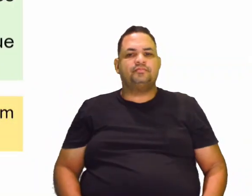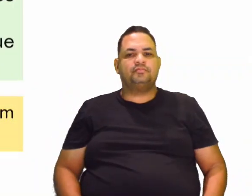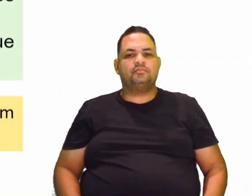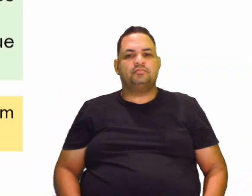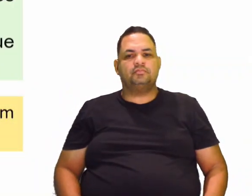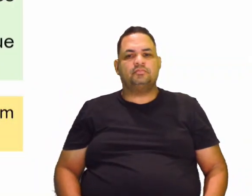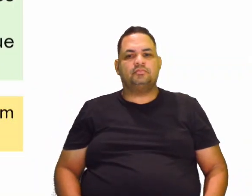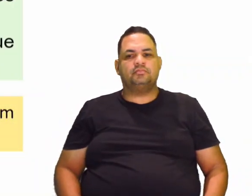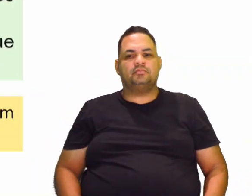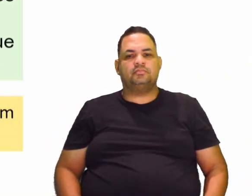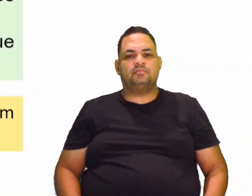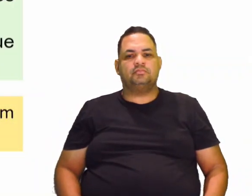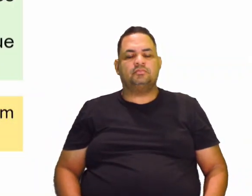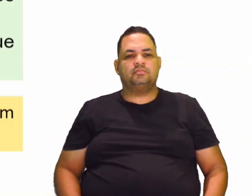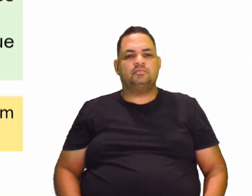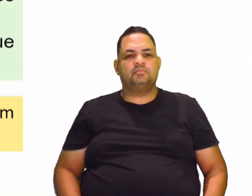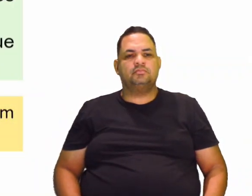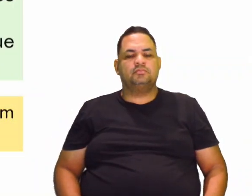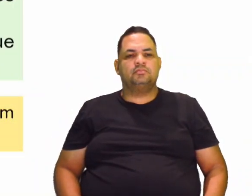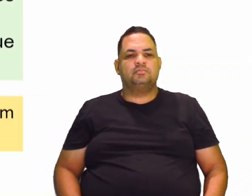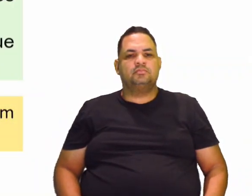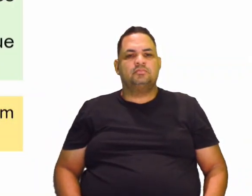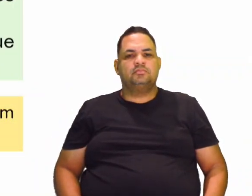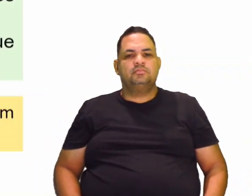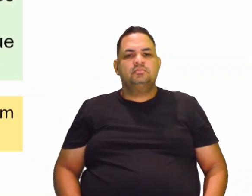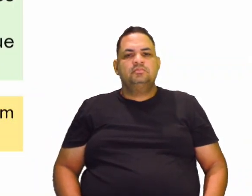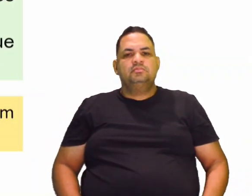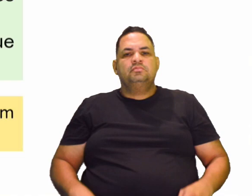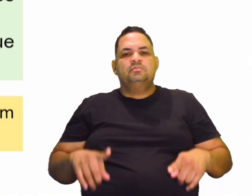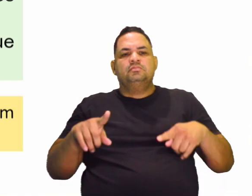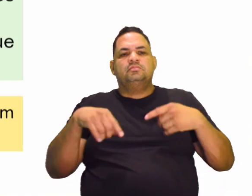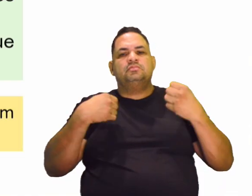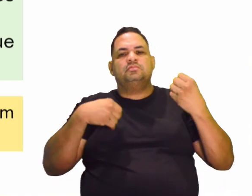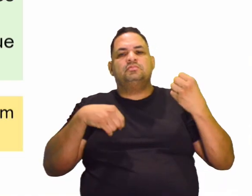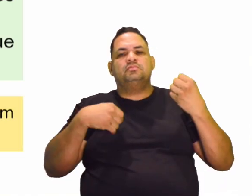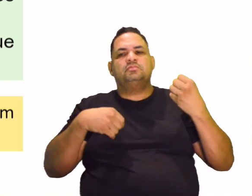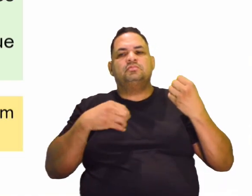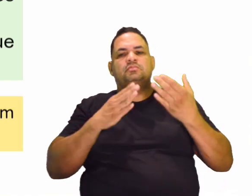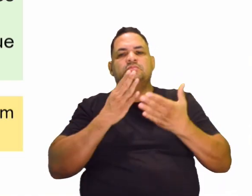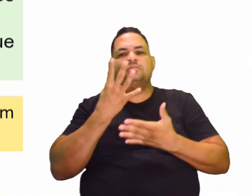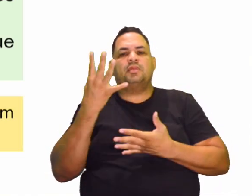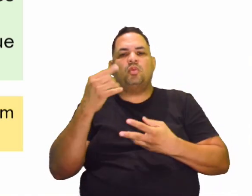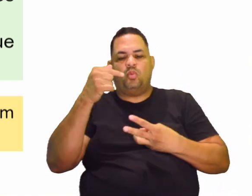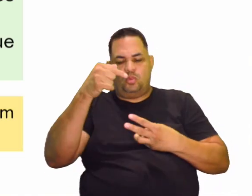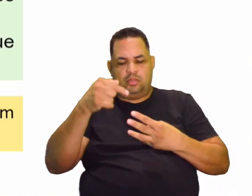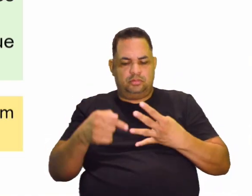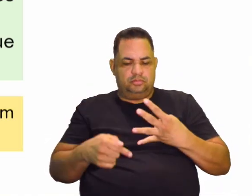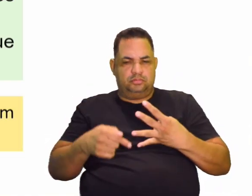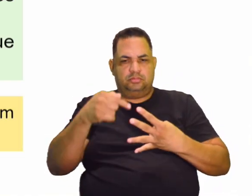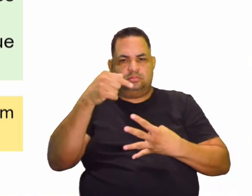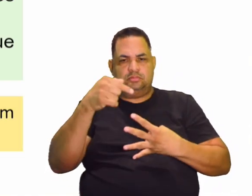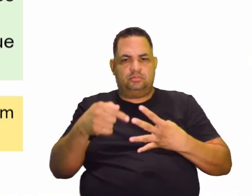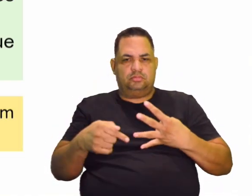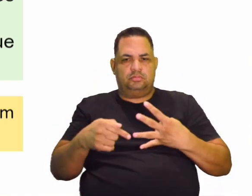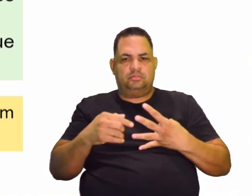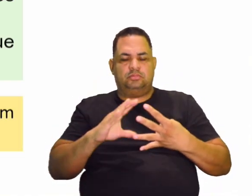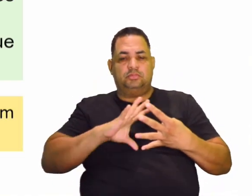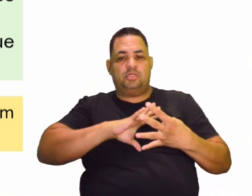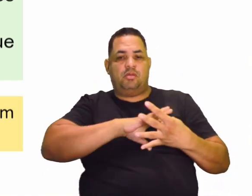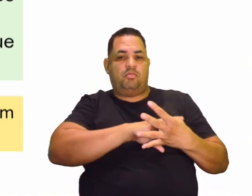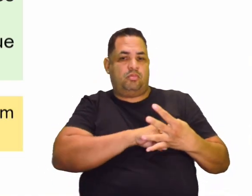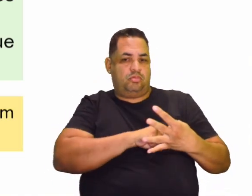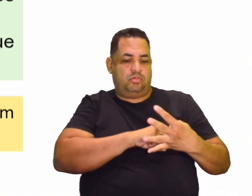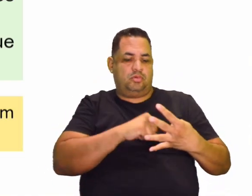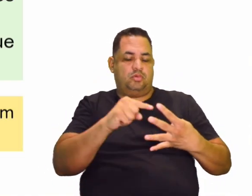Então, estudante, olha, as cantigas elas se dividiam em 4 categorias: cantigas de amor, cantigas